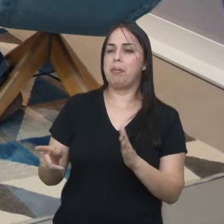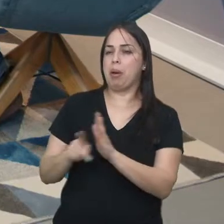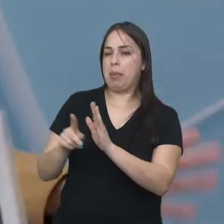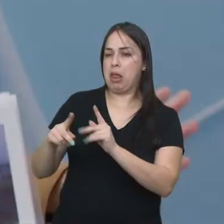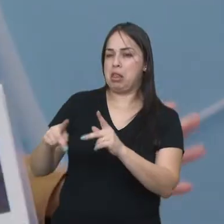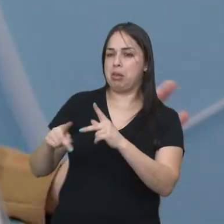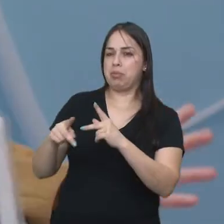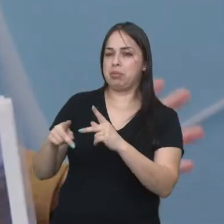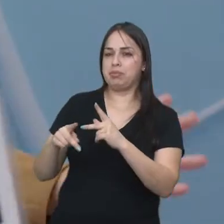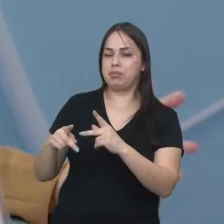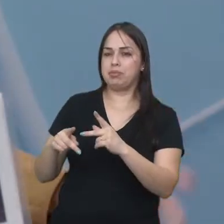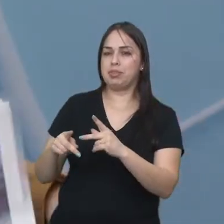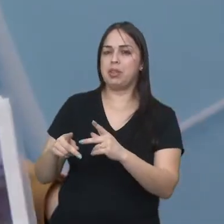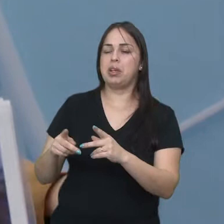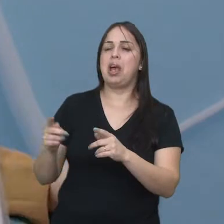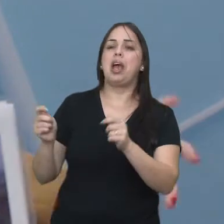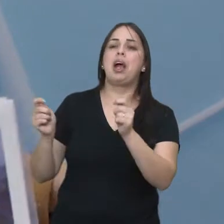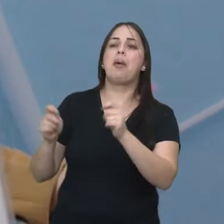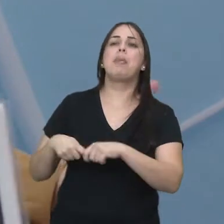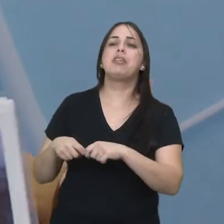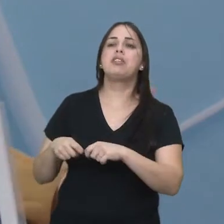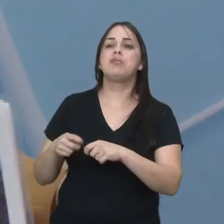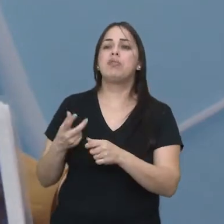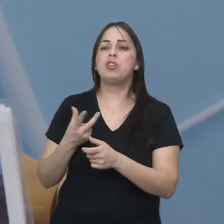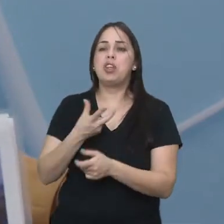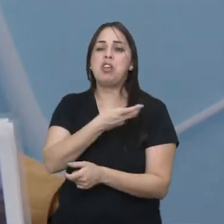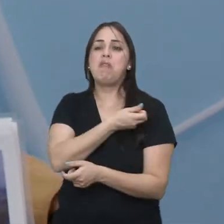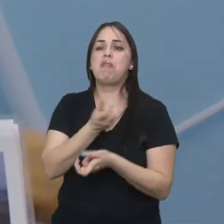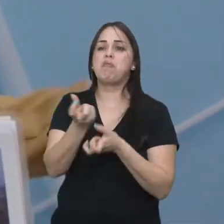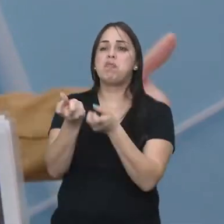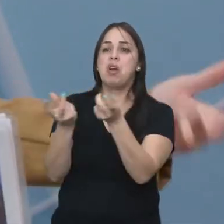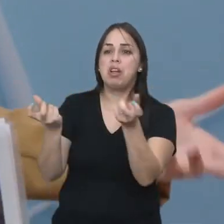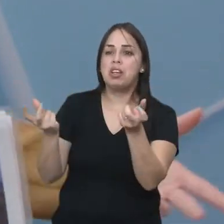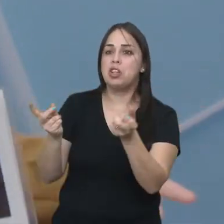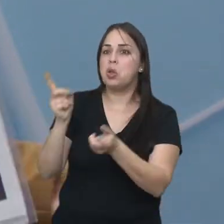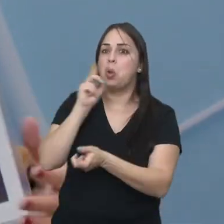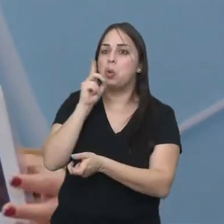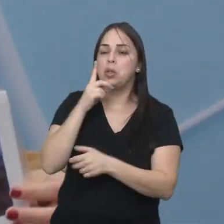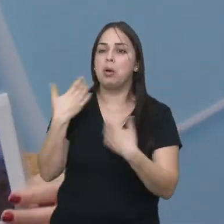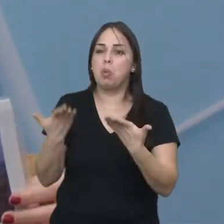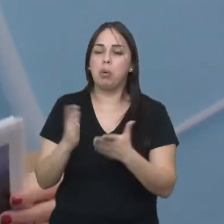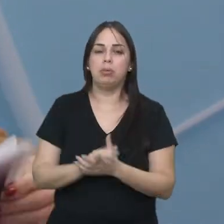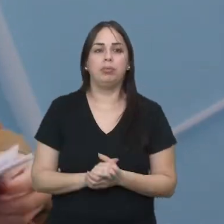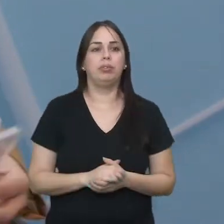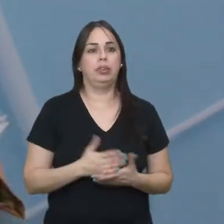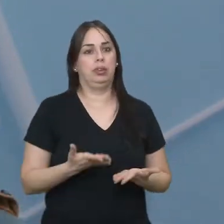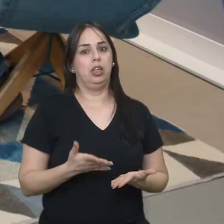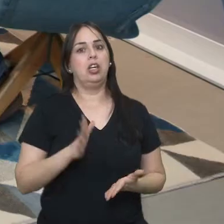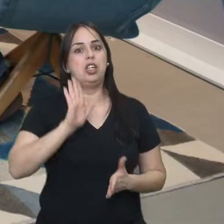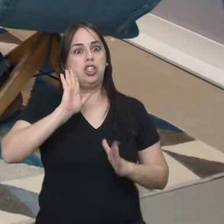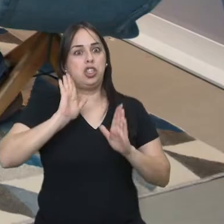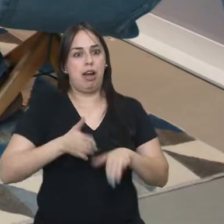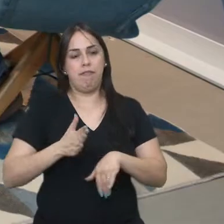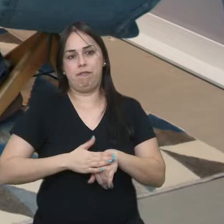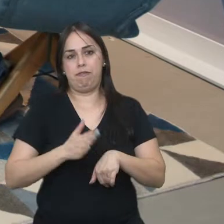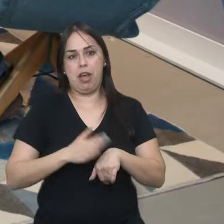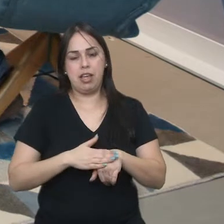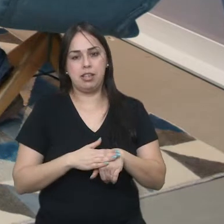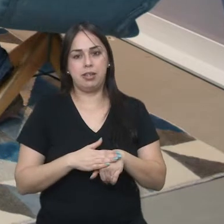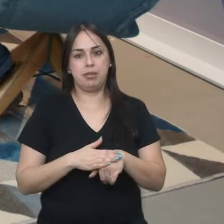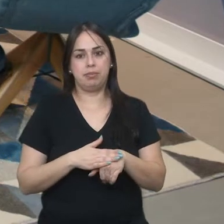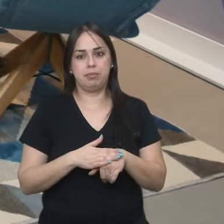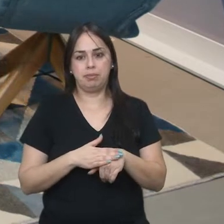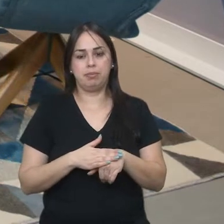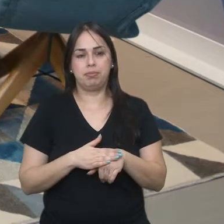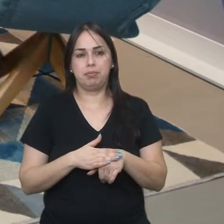São José, né? São José tem qual capacidade aproximada de vacinação diária? Olha, a gente já chegou a